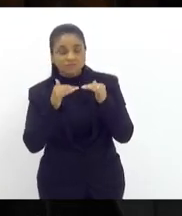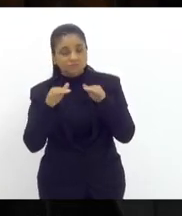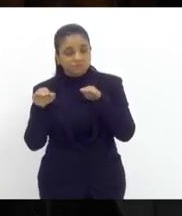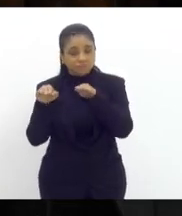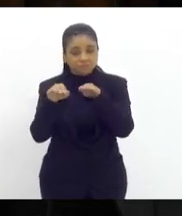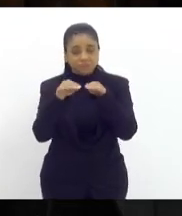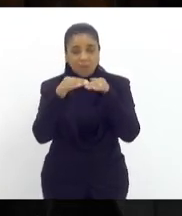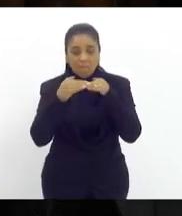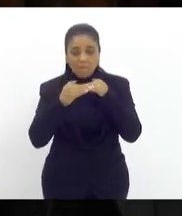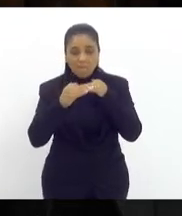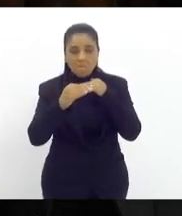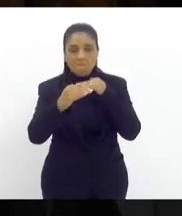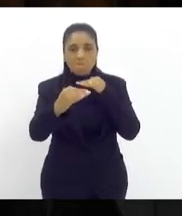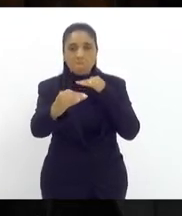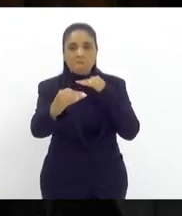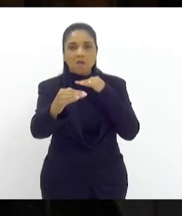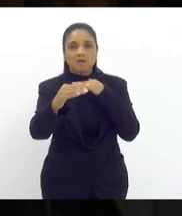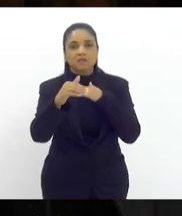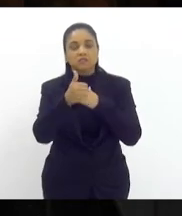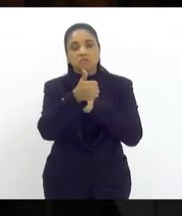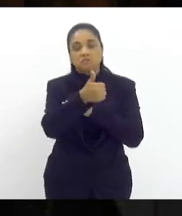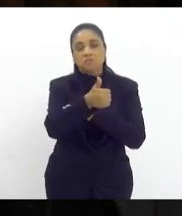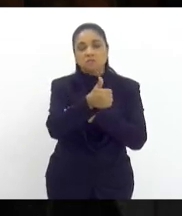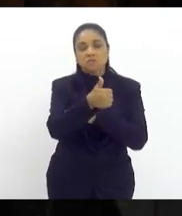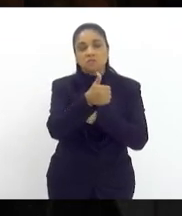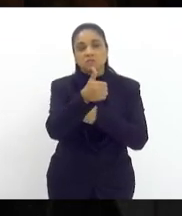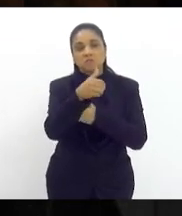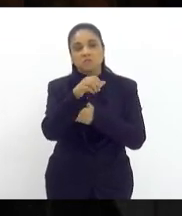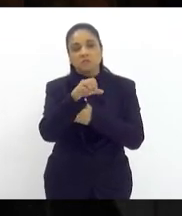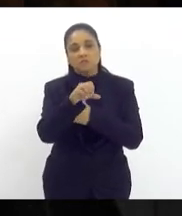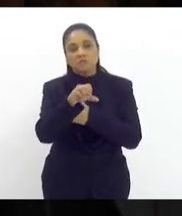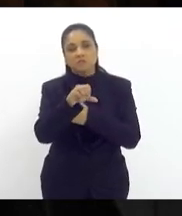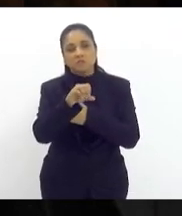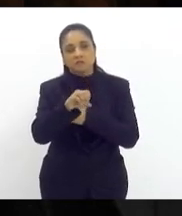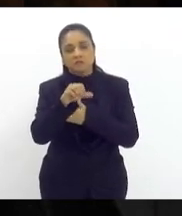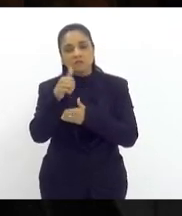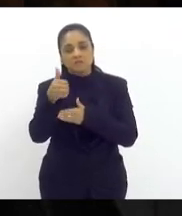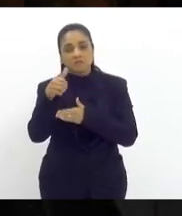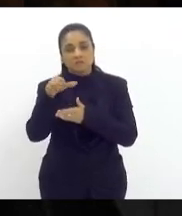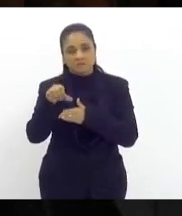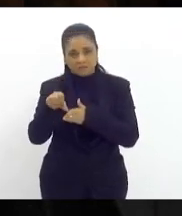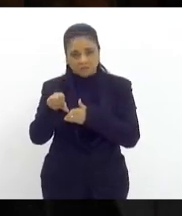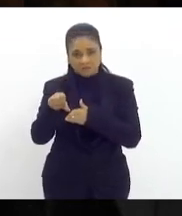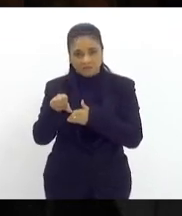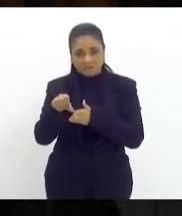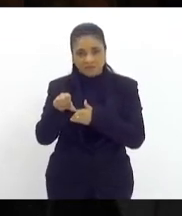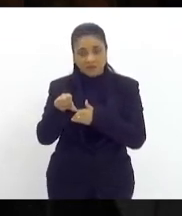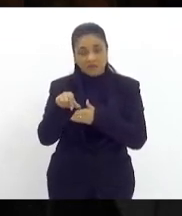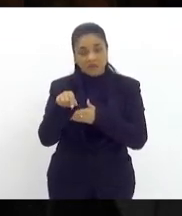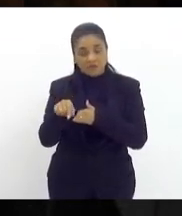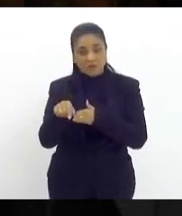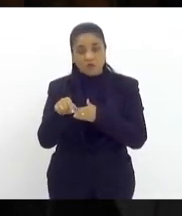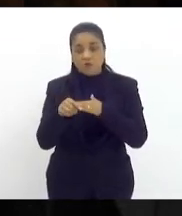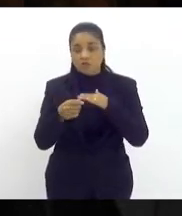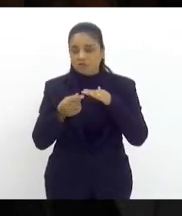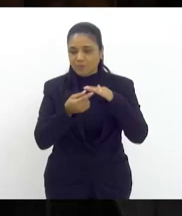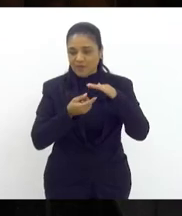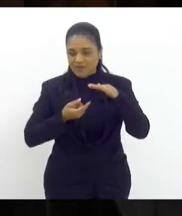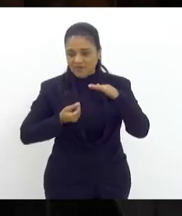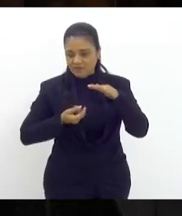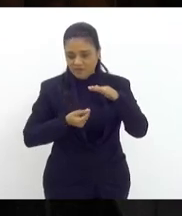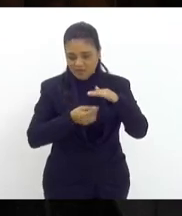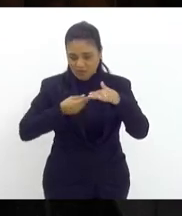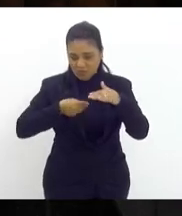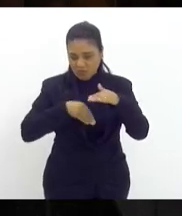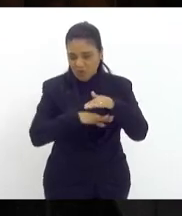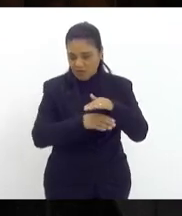desde 19 desde 19 ele conseguiria livrar o supera-rio mas se